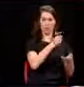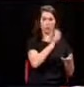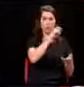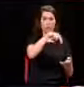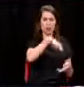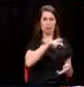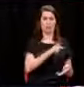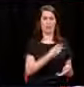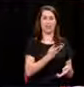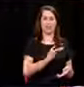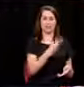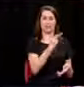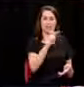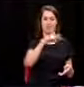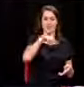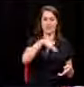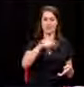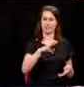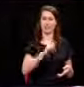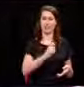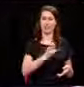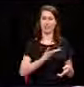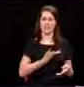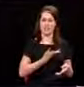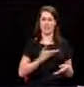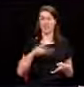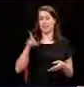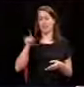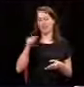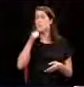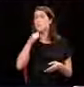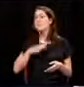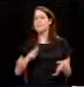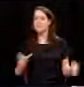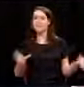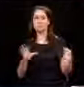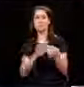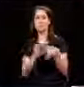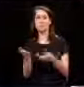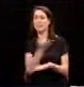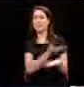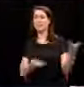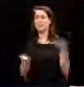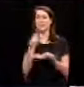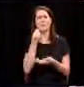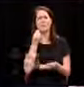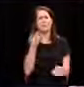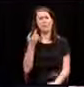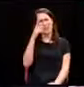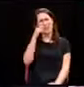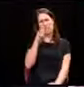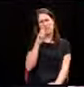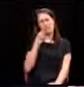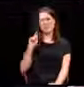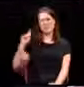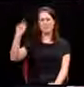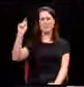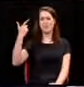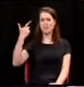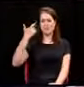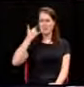o Benfica. Portanto, saber como é que, se recordam de qual foi o primeiro contacto. Se recordam de quais foram as